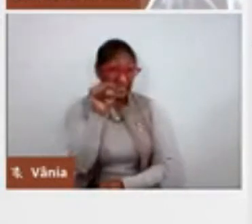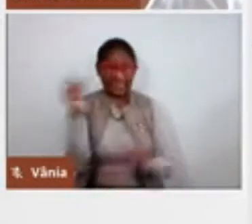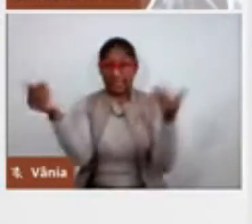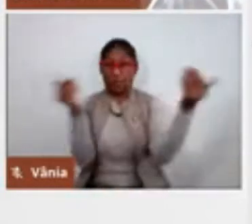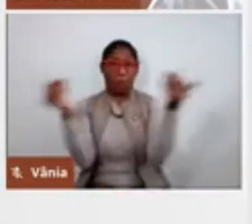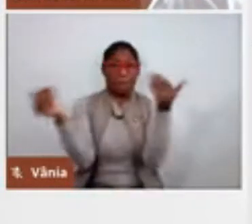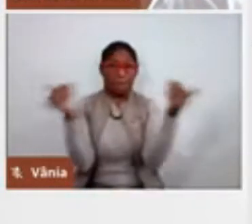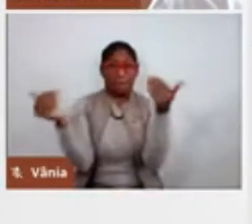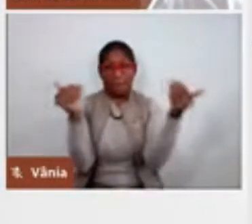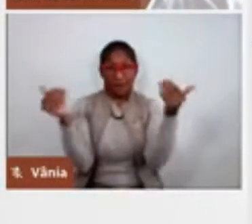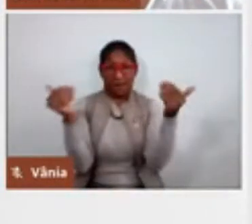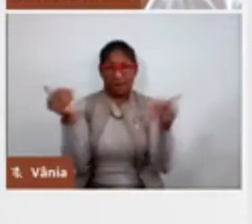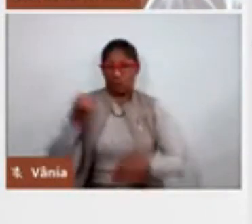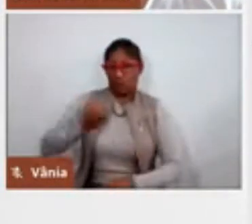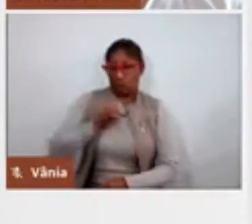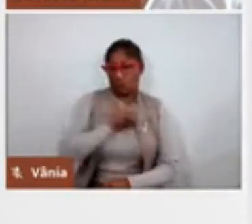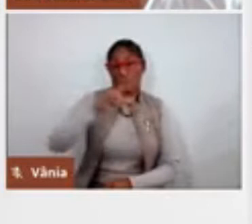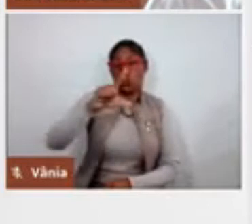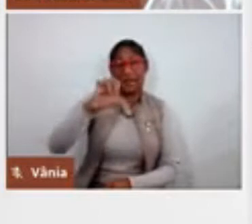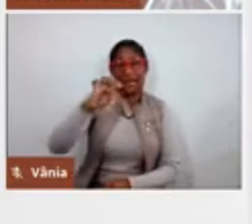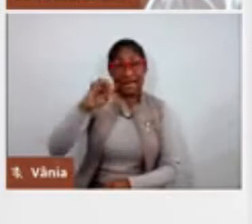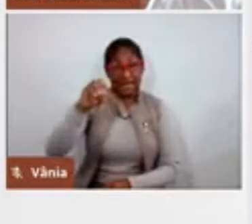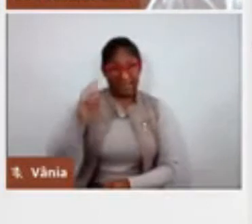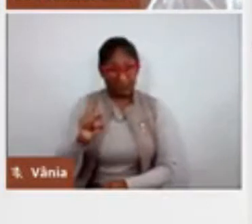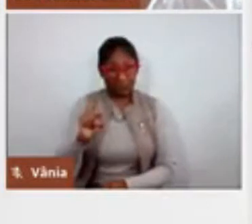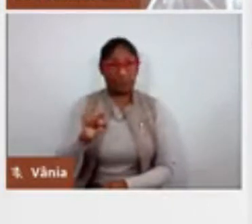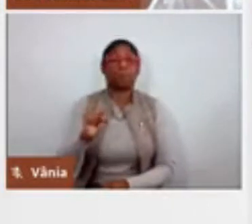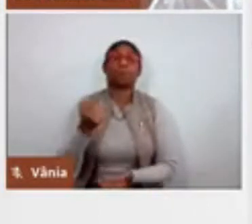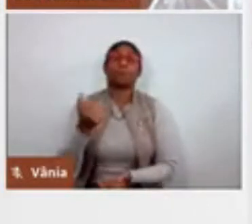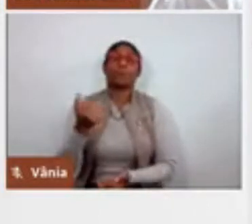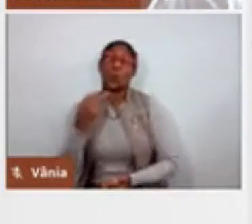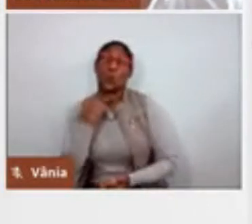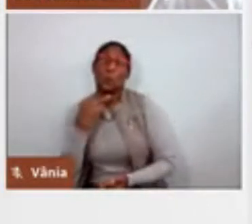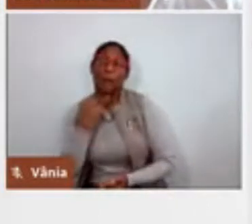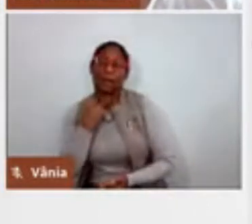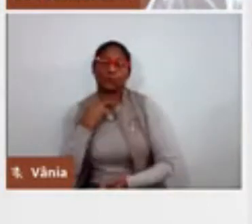comparamos o número de leitos livres proporcionais ao número de leitos ocupados, como ali está,